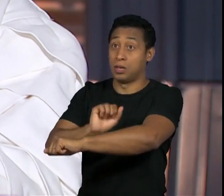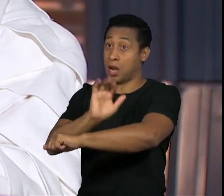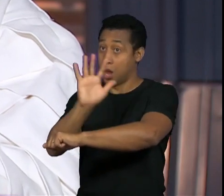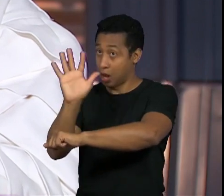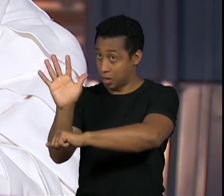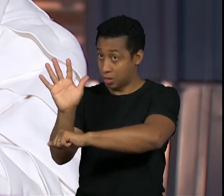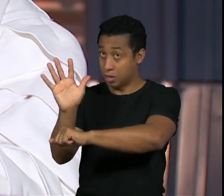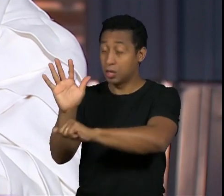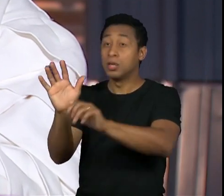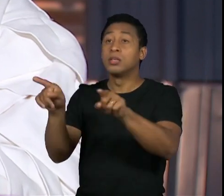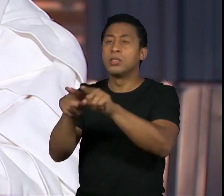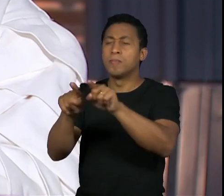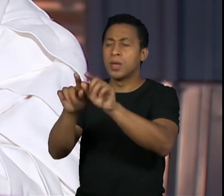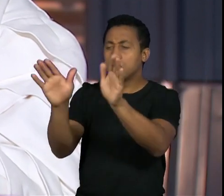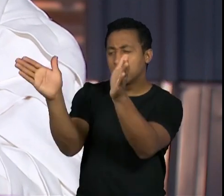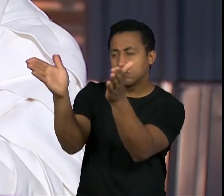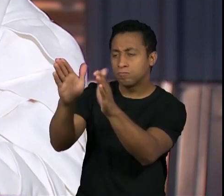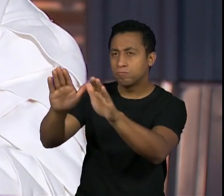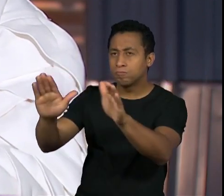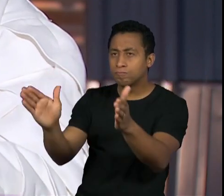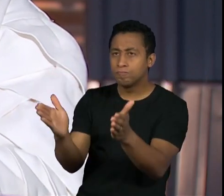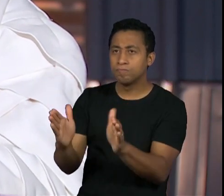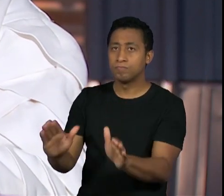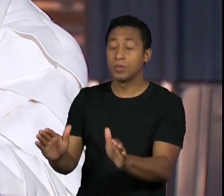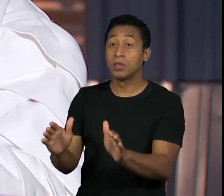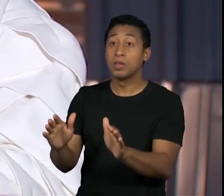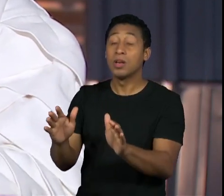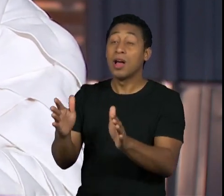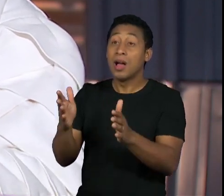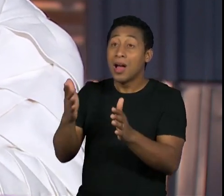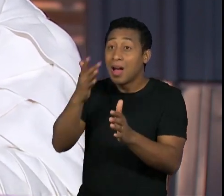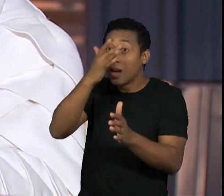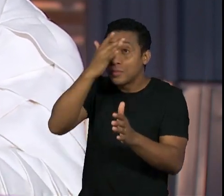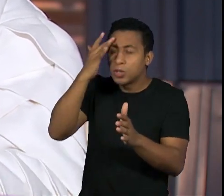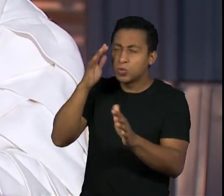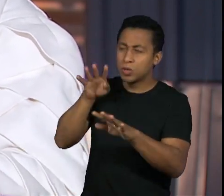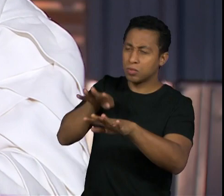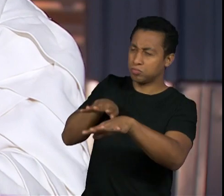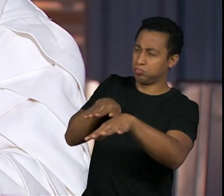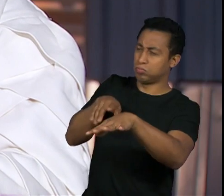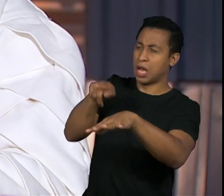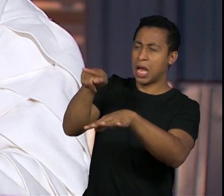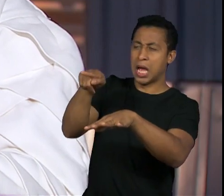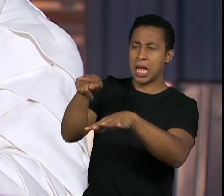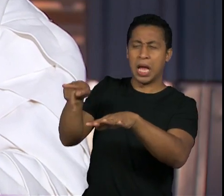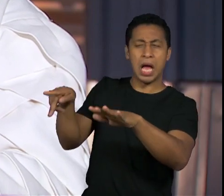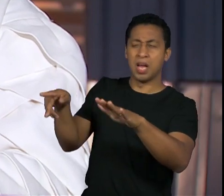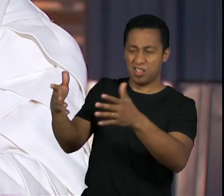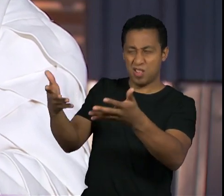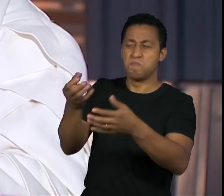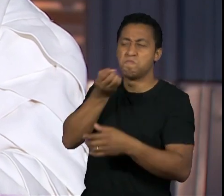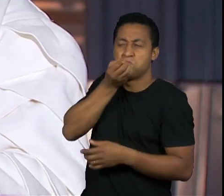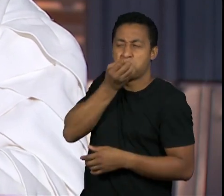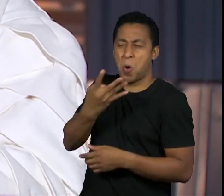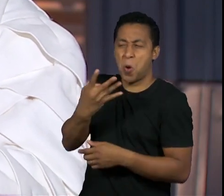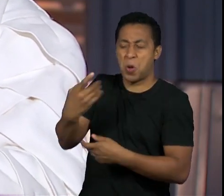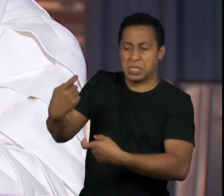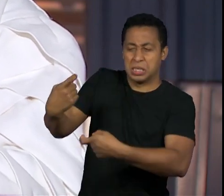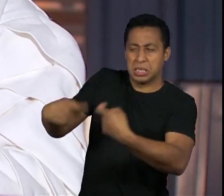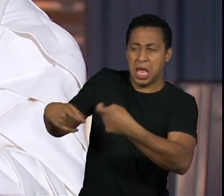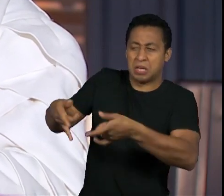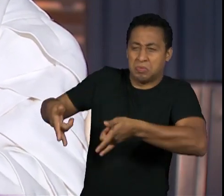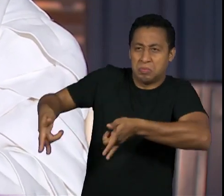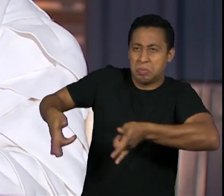imediata disponibilidade sexual, né? A produção do estereótipo da tal da mulata brasileira, eu já, eu